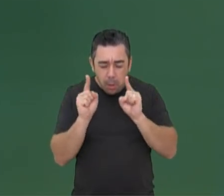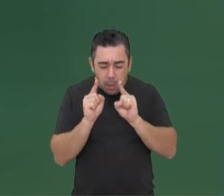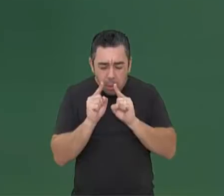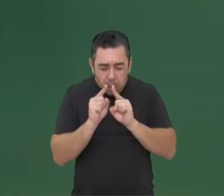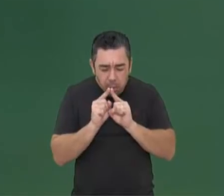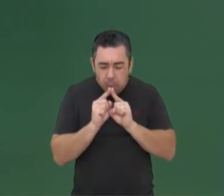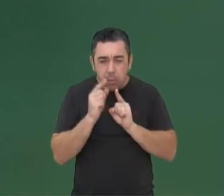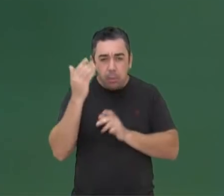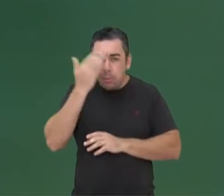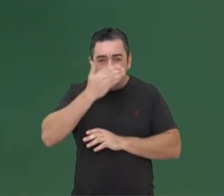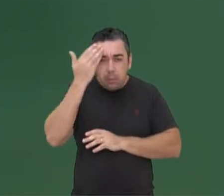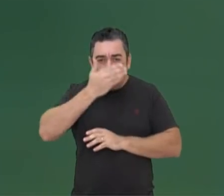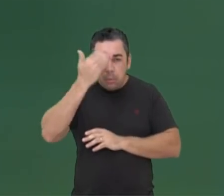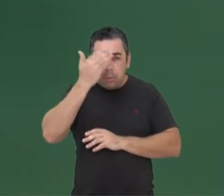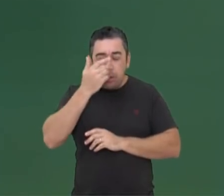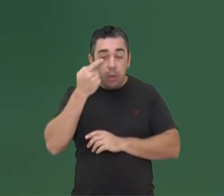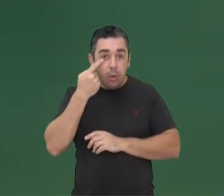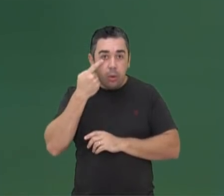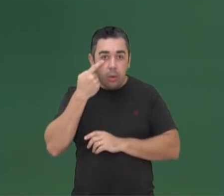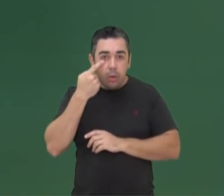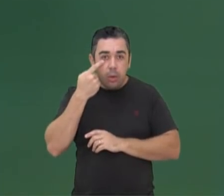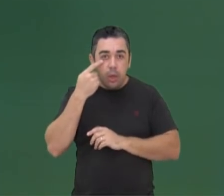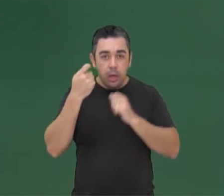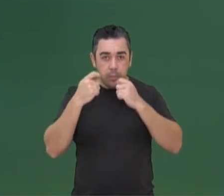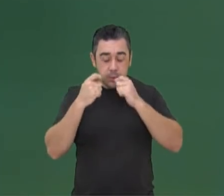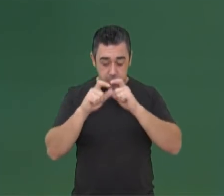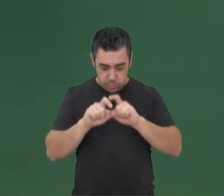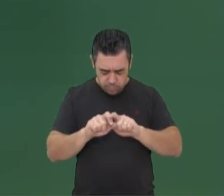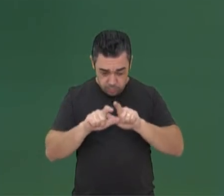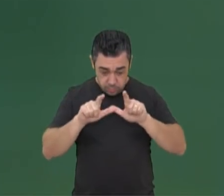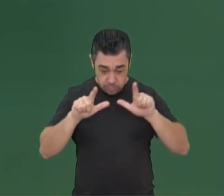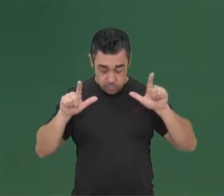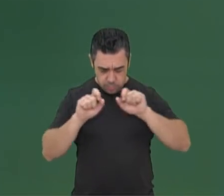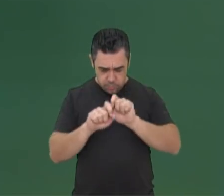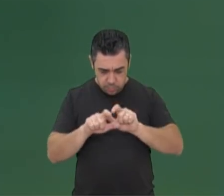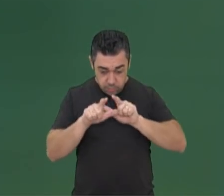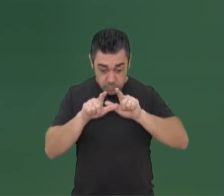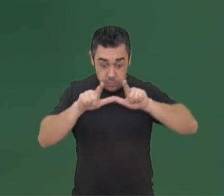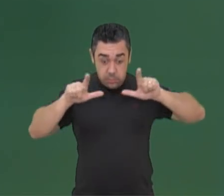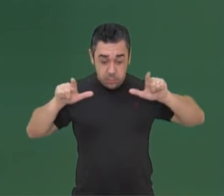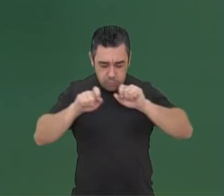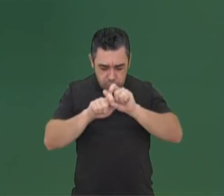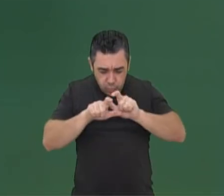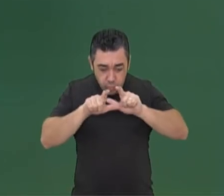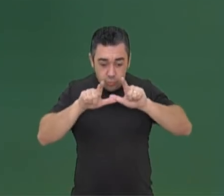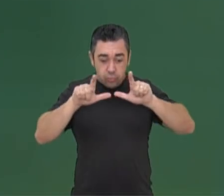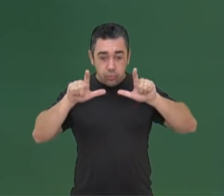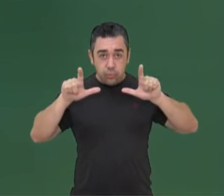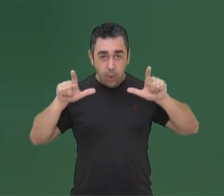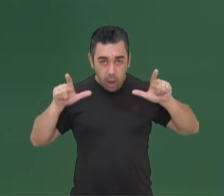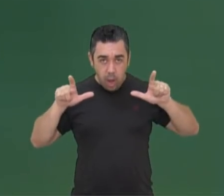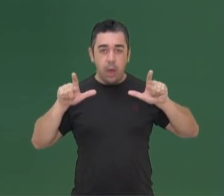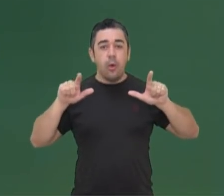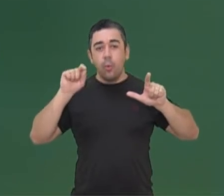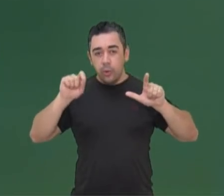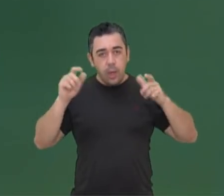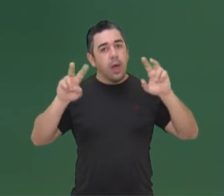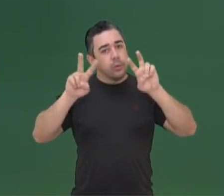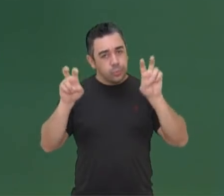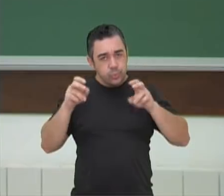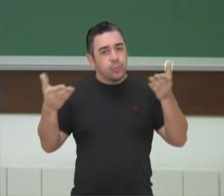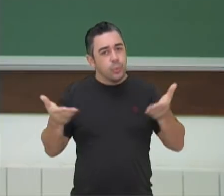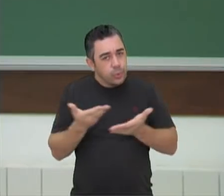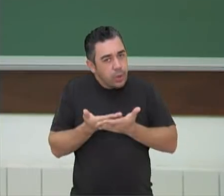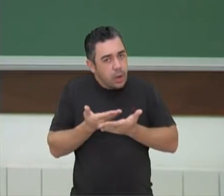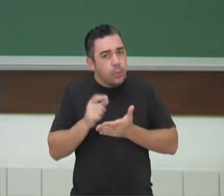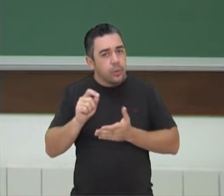consigo ver a maioria das células a olho nu, né? Eu preciso de um instrumento para fazer essa observação, que é o assunto da nossa aula de